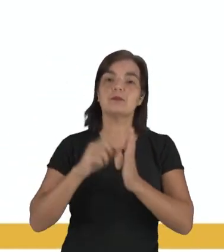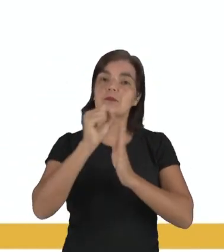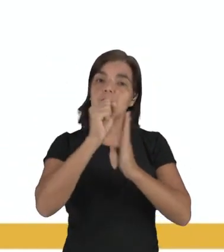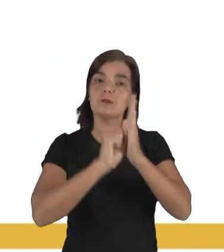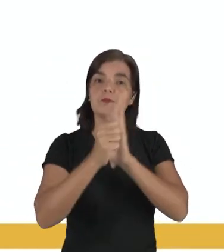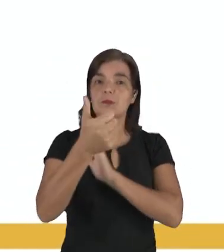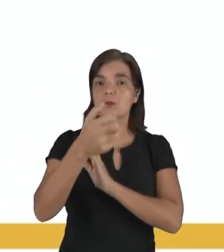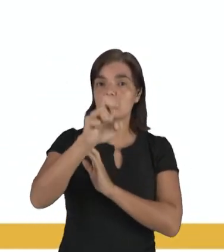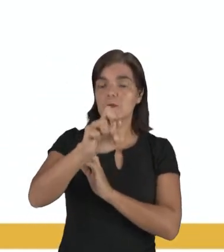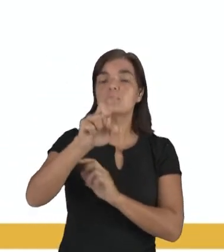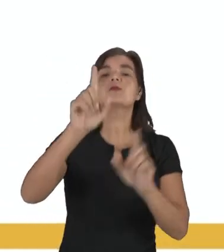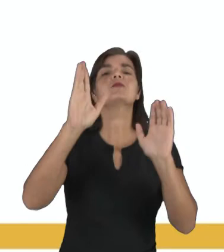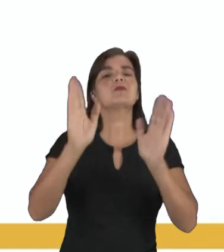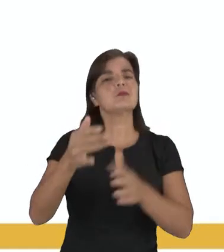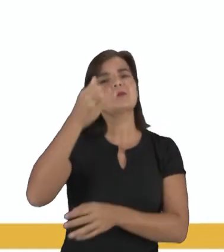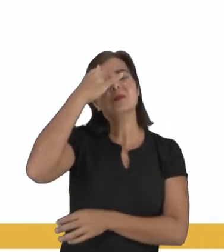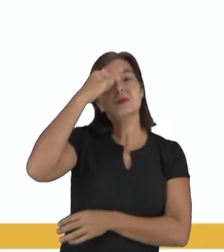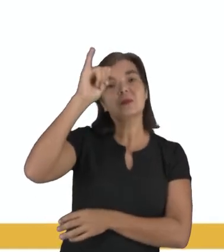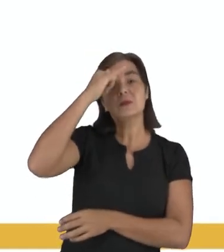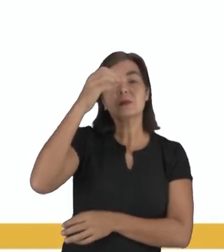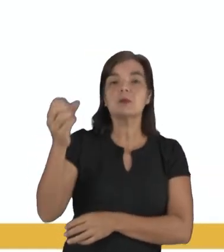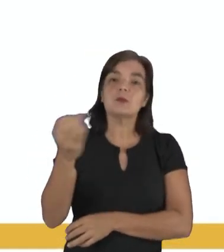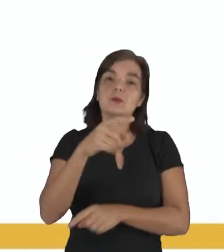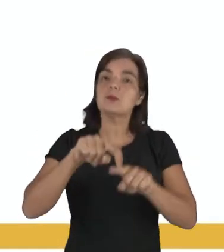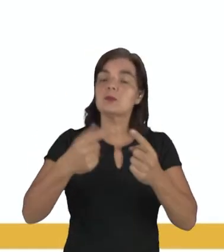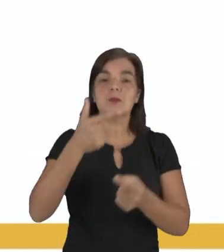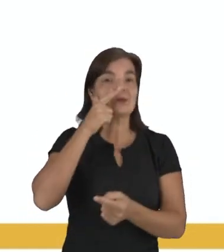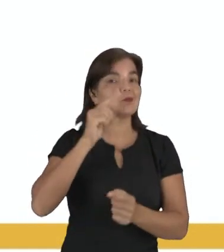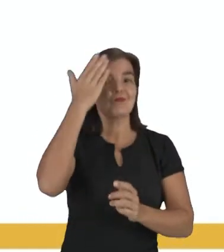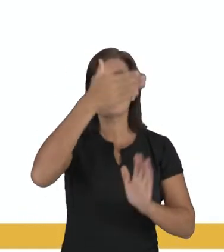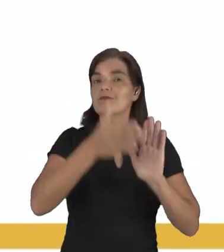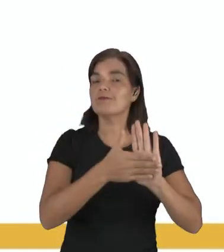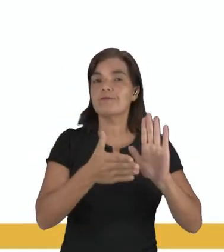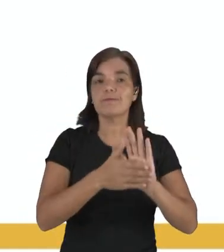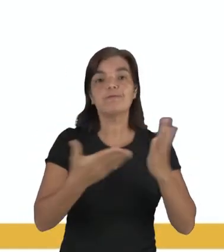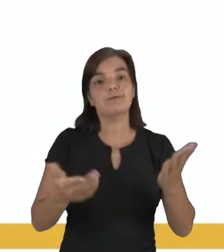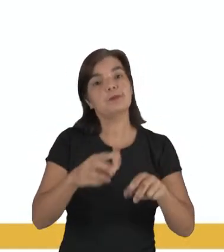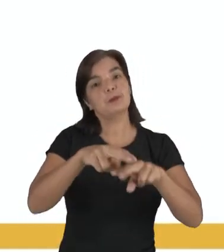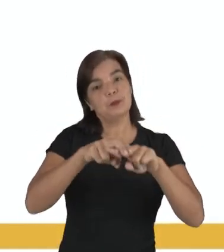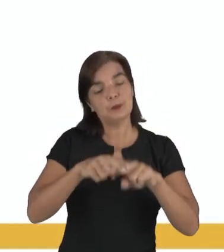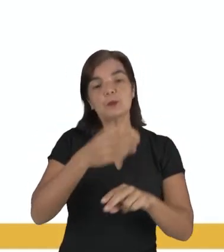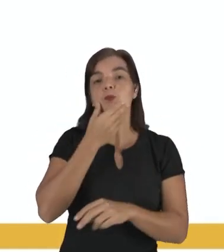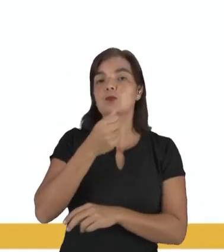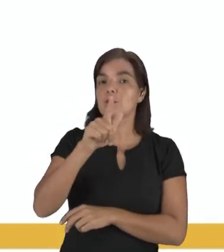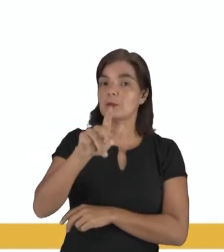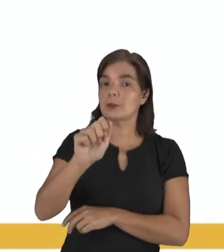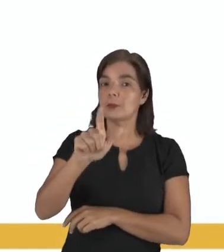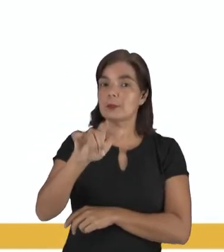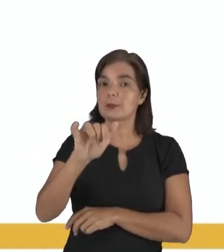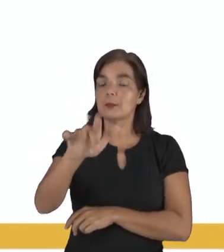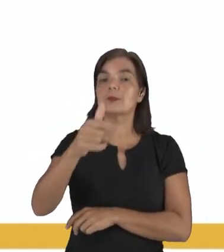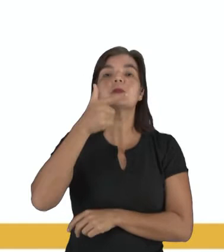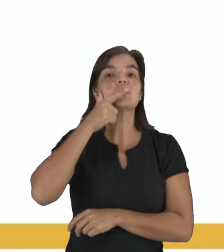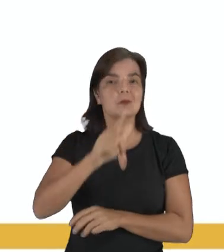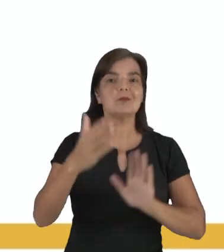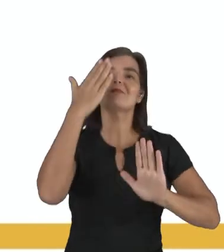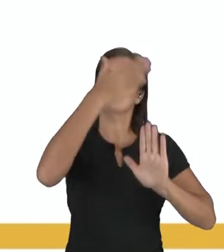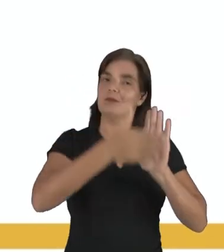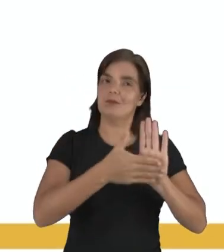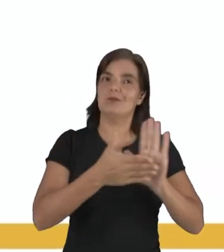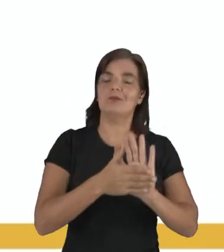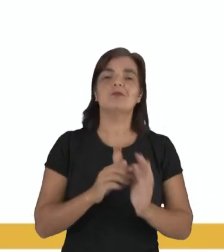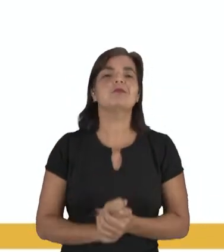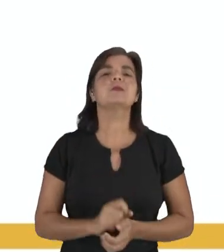século XV, já havia ideias novas, porém não conseguia comprovar. É por isso que o Galileu Galilei ele consegue ser esse marco.